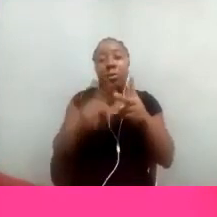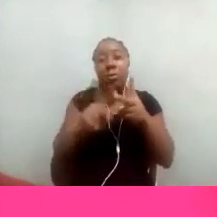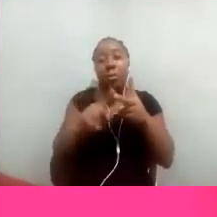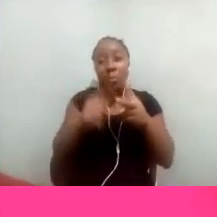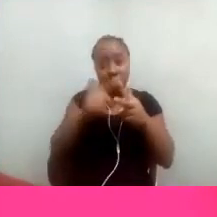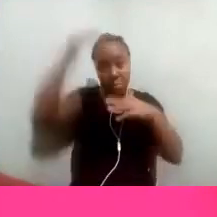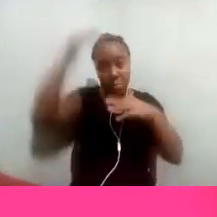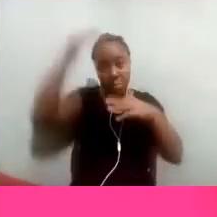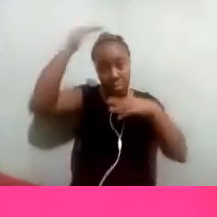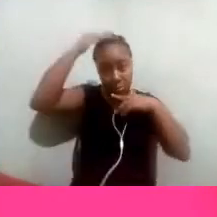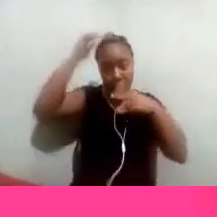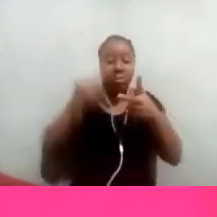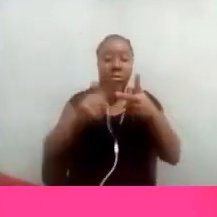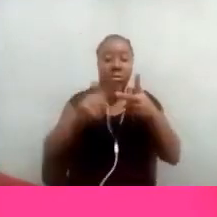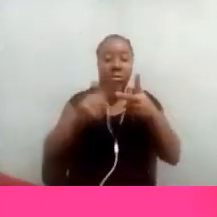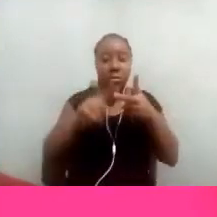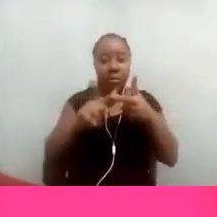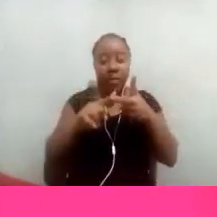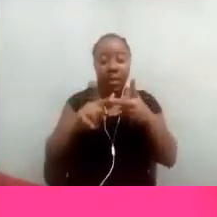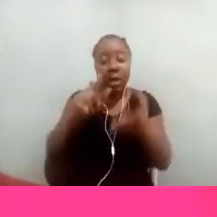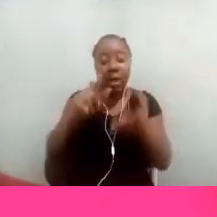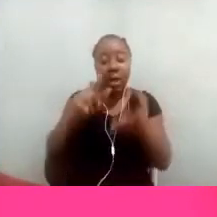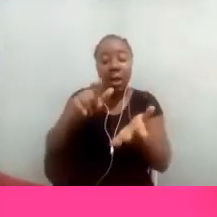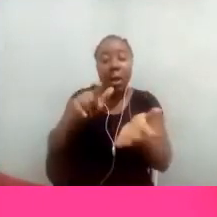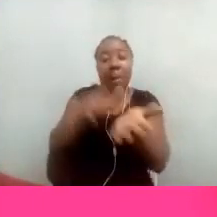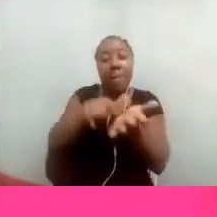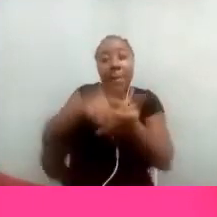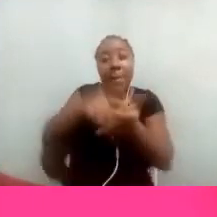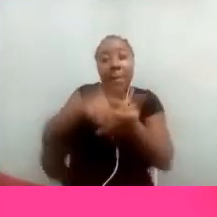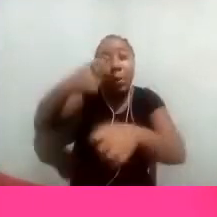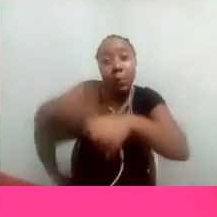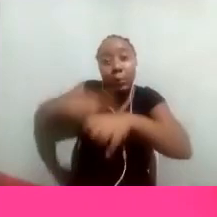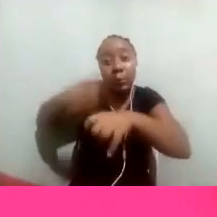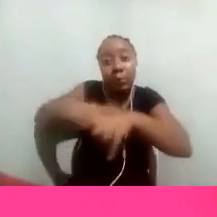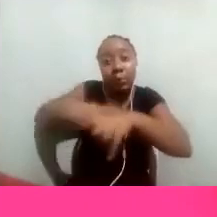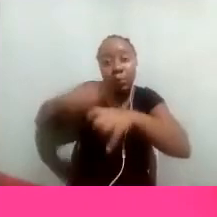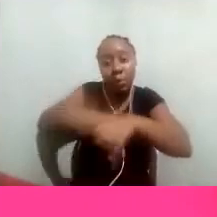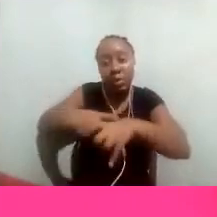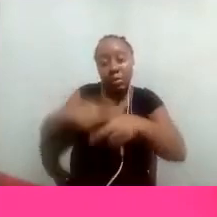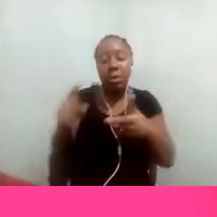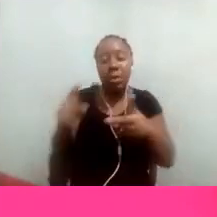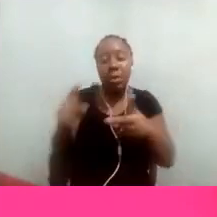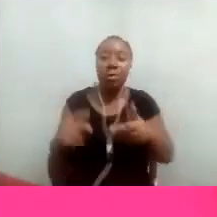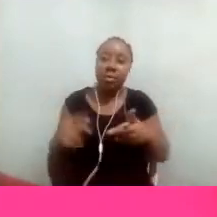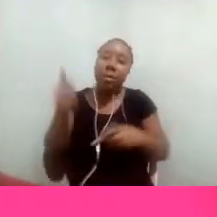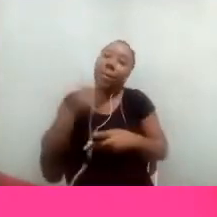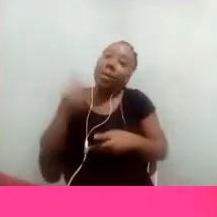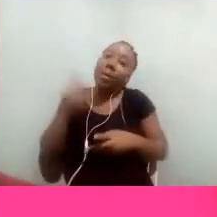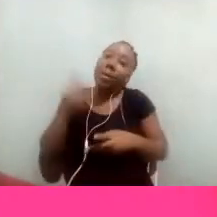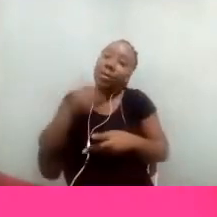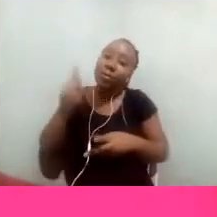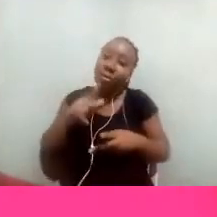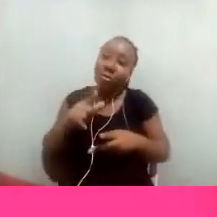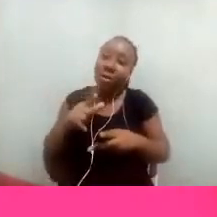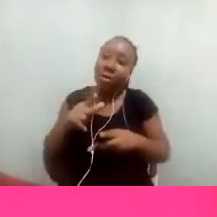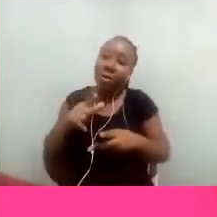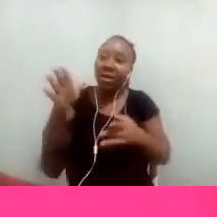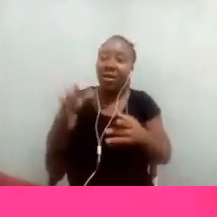é endurecer esse objeto para que ele tenha